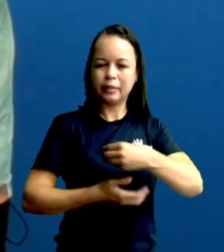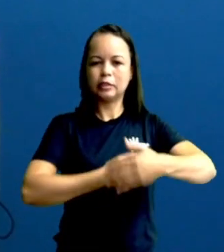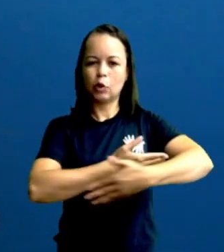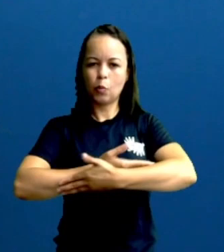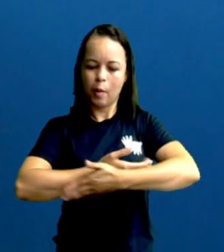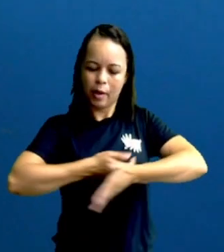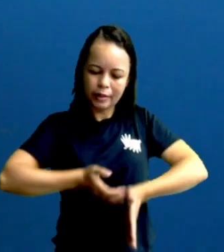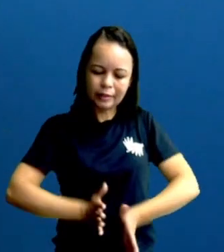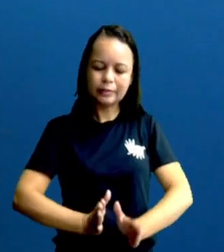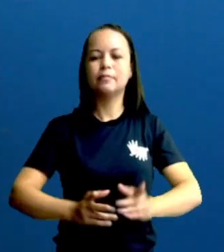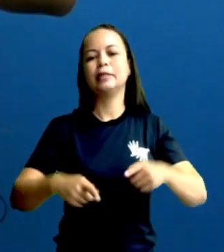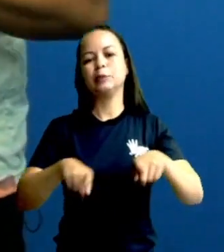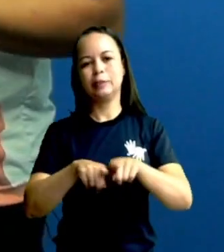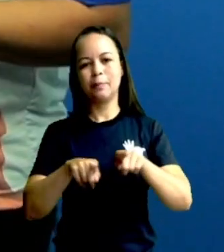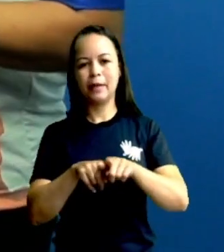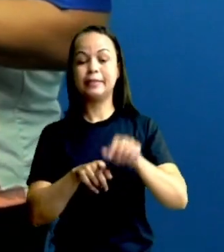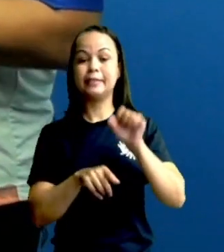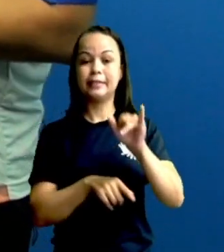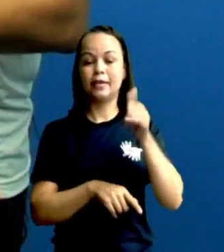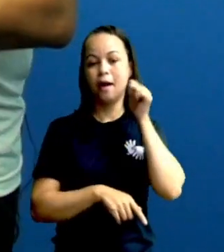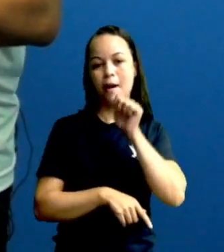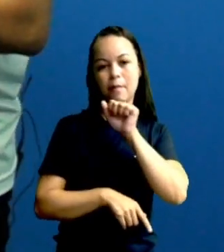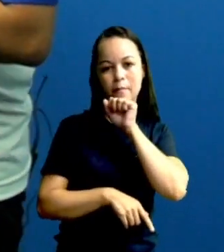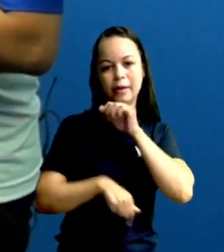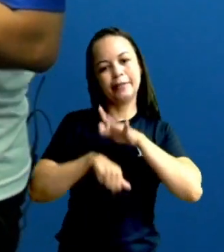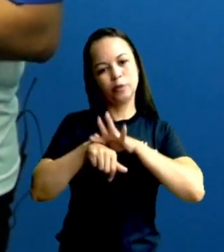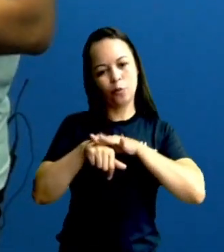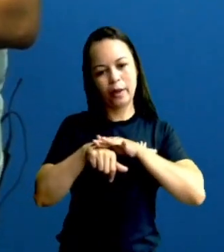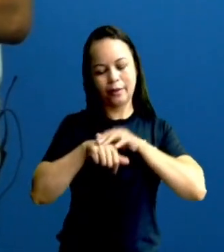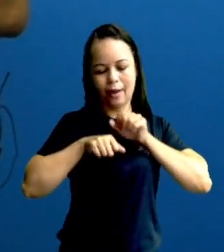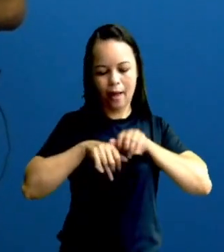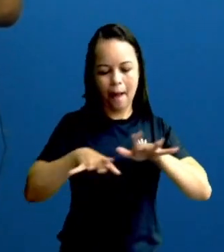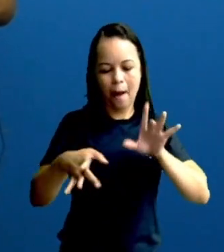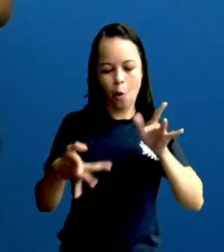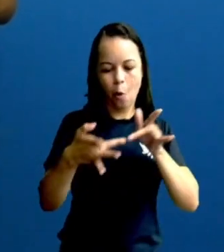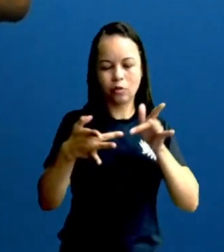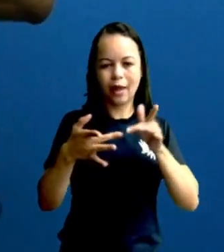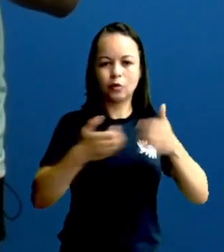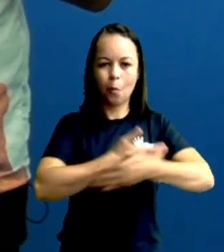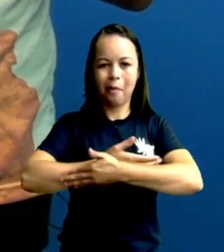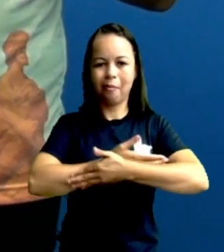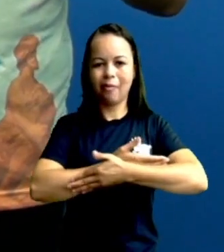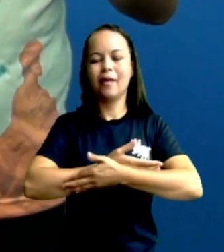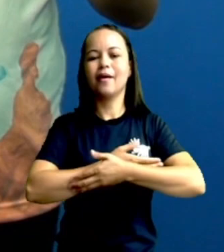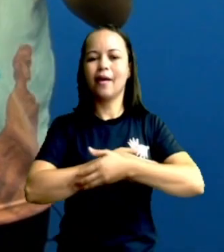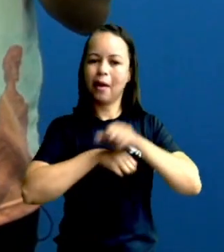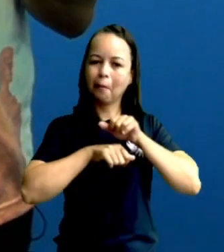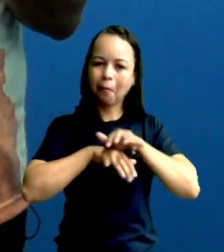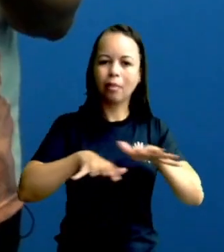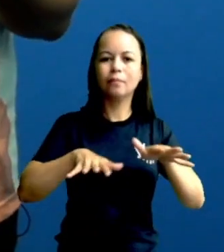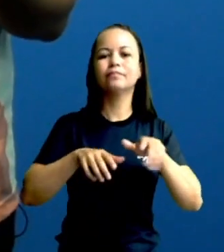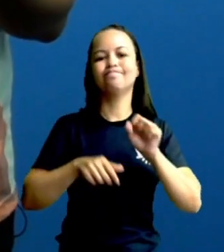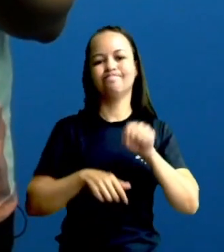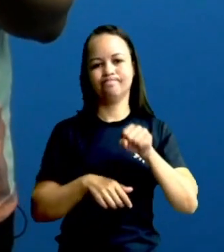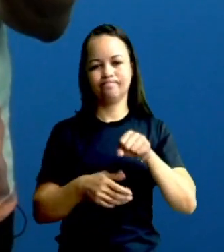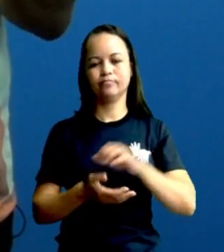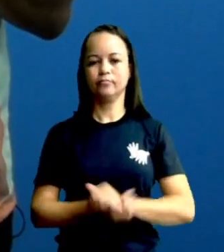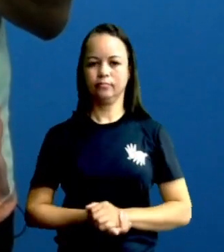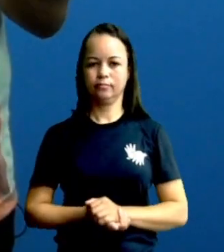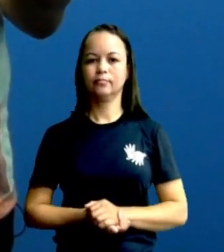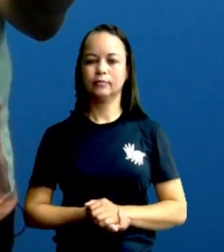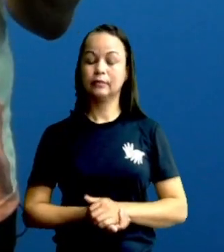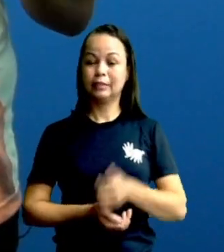comigo, isso é importantíssimo a gente ressaltar. Veja que coisa interessante. A mãe também ela pode ser uma